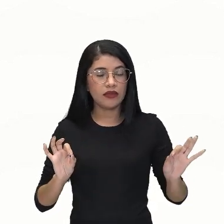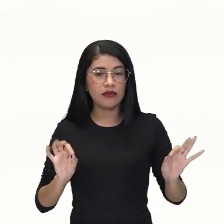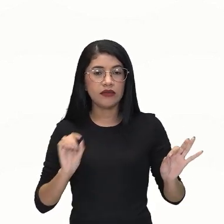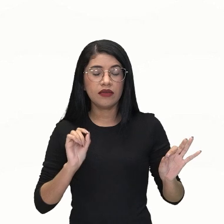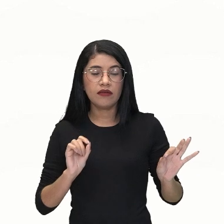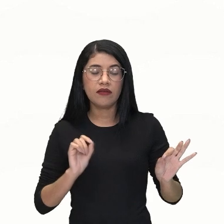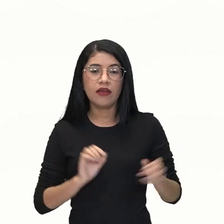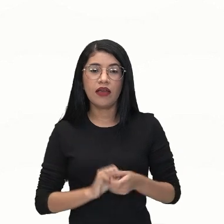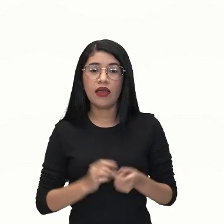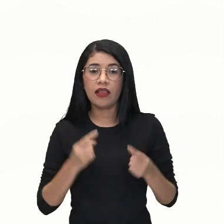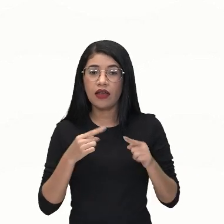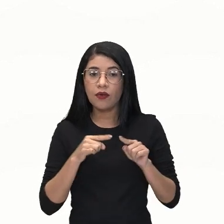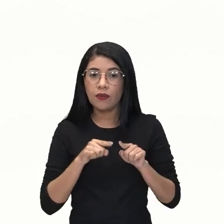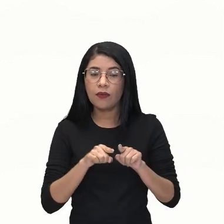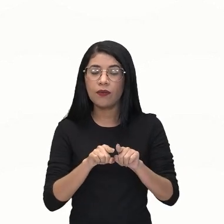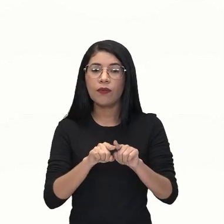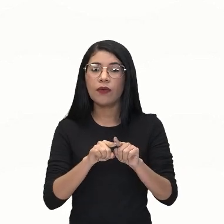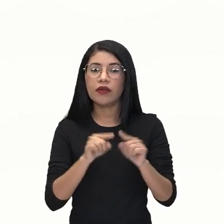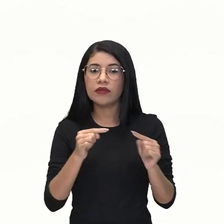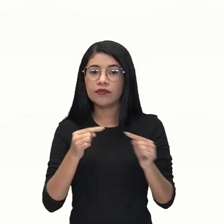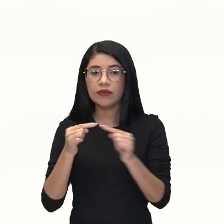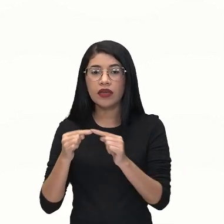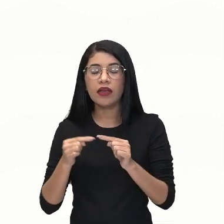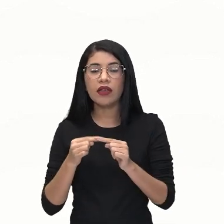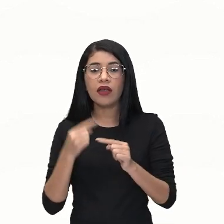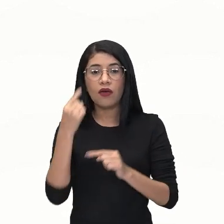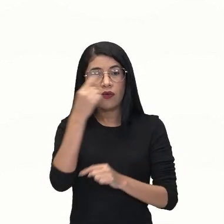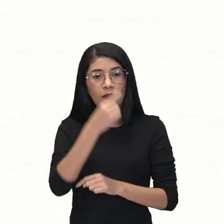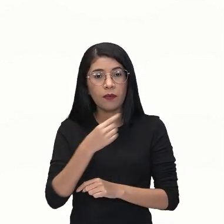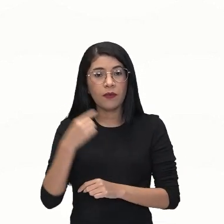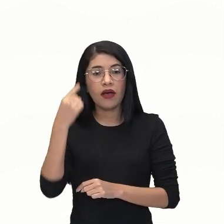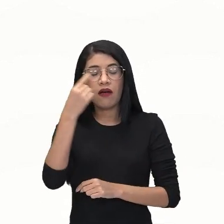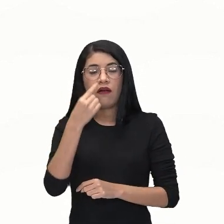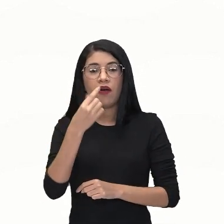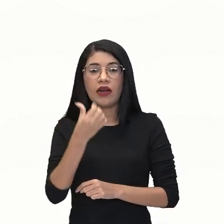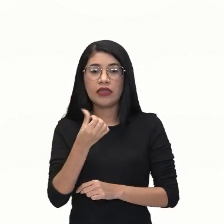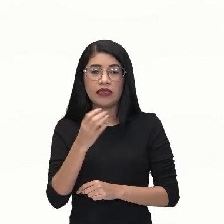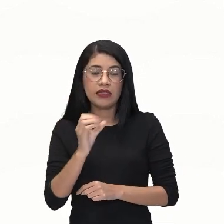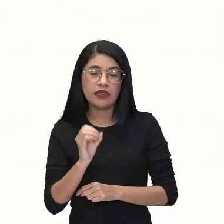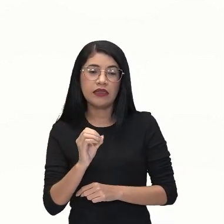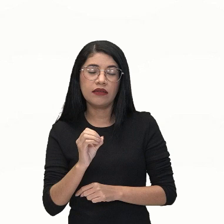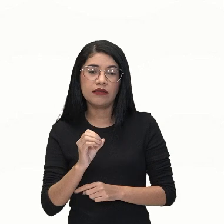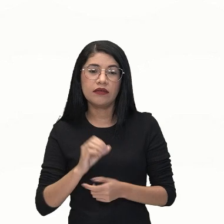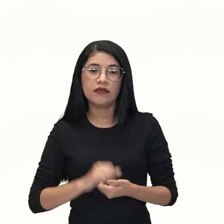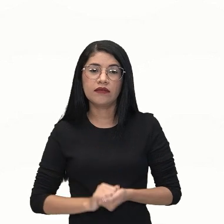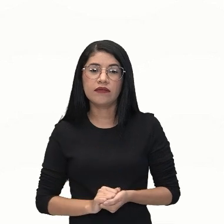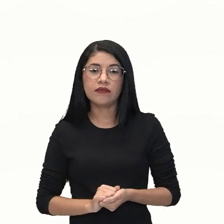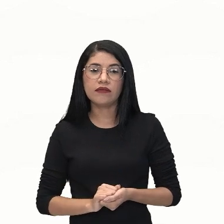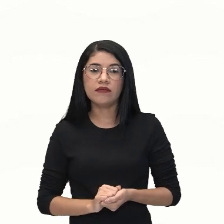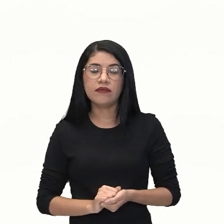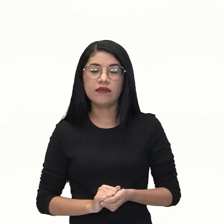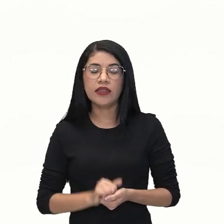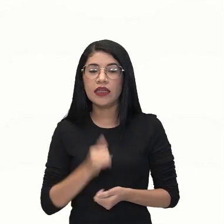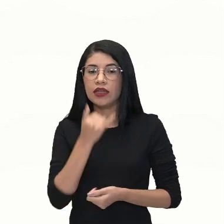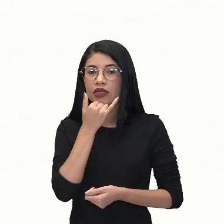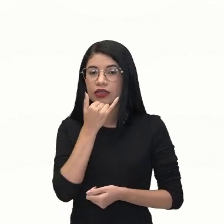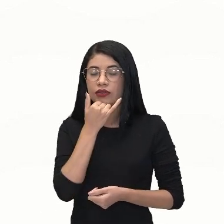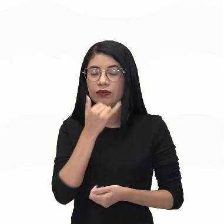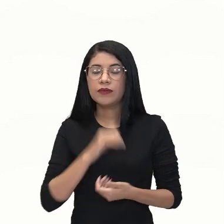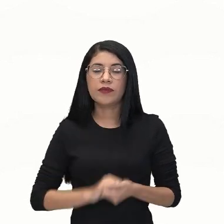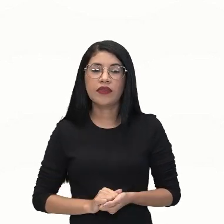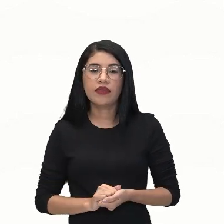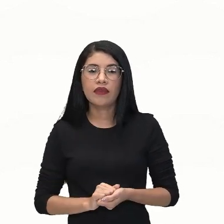é proporcional. A cada hora, ele está percorrendo, aliás, não é 60, é 80, né? Vamos só corrigir aqui,